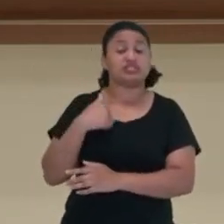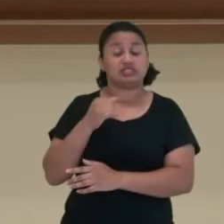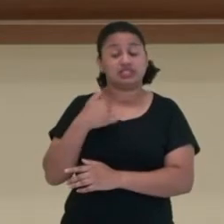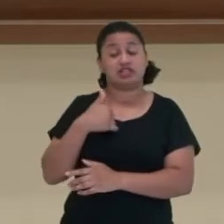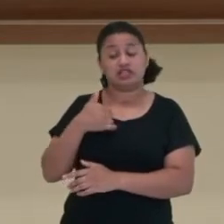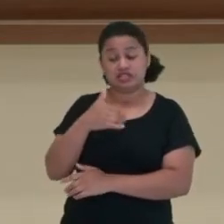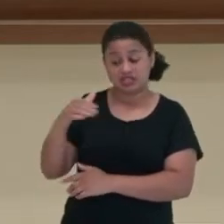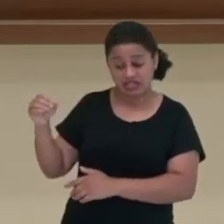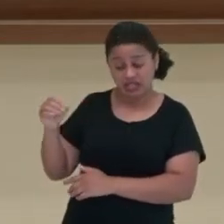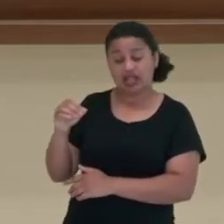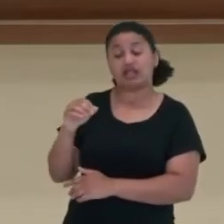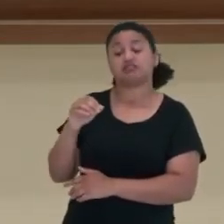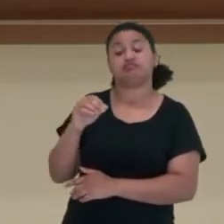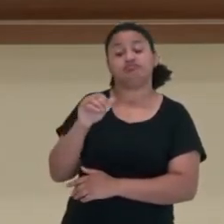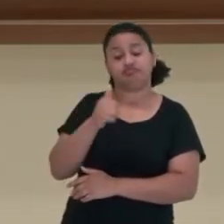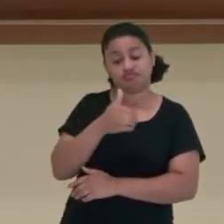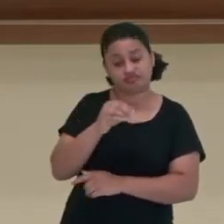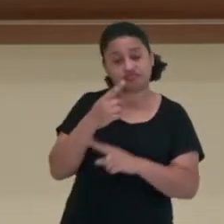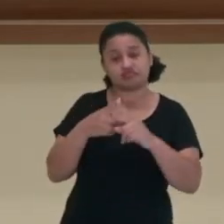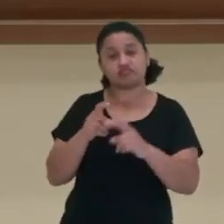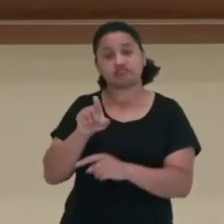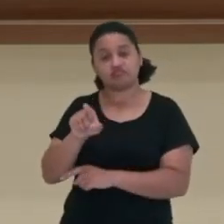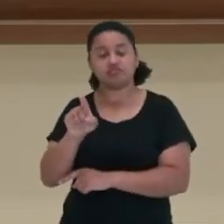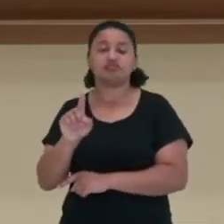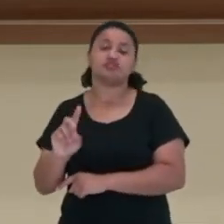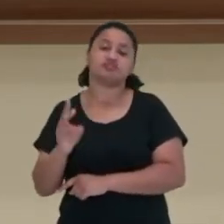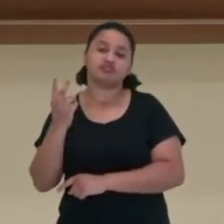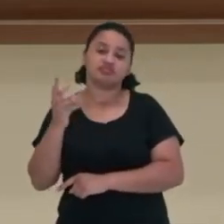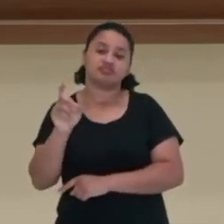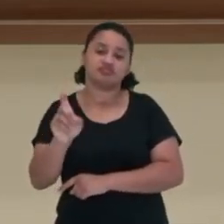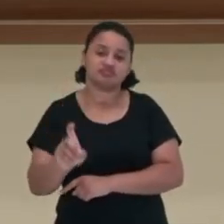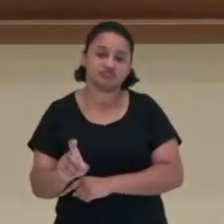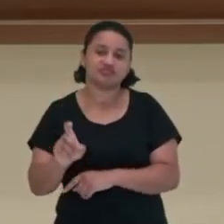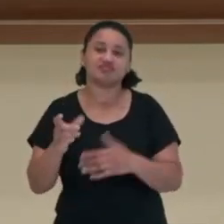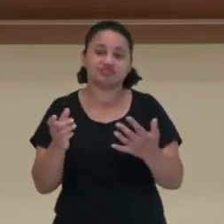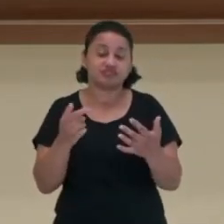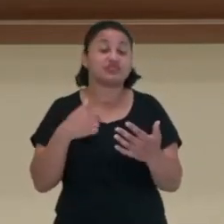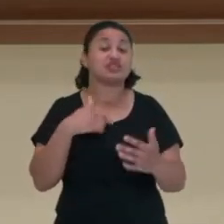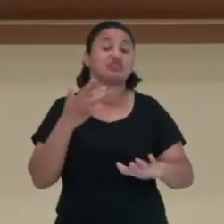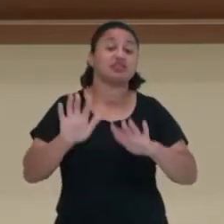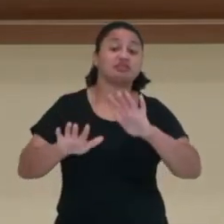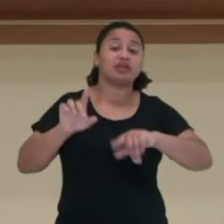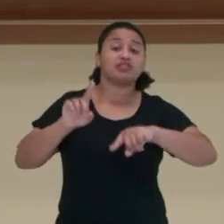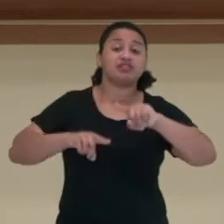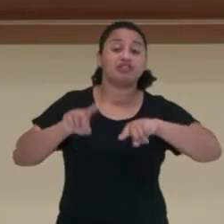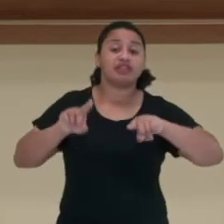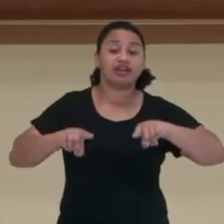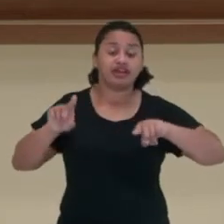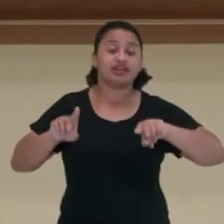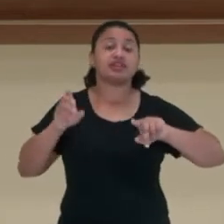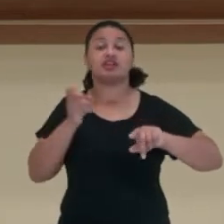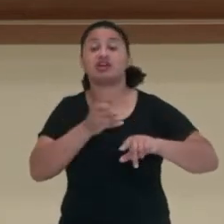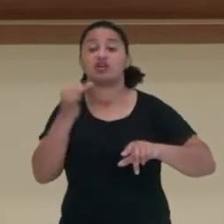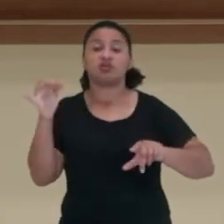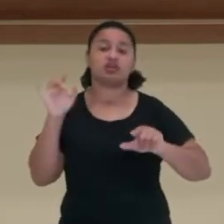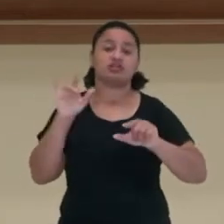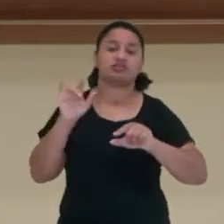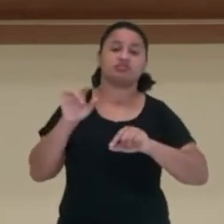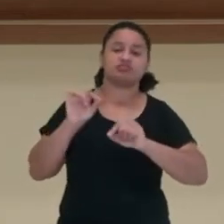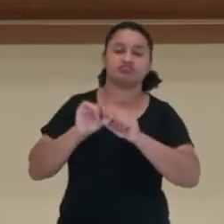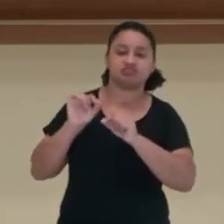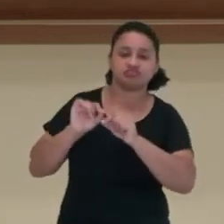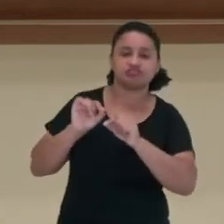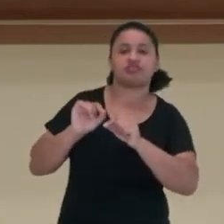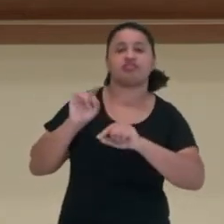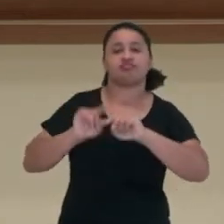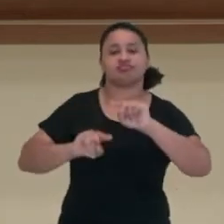vai ter 10 vezes o X reais. Ou seja, ele varia de acordo com a sua produção, que também